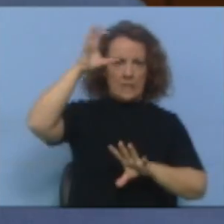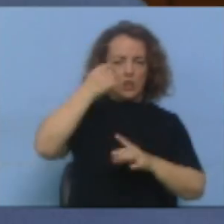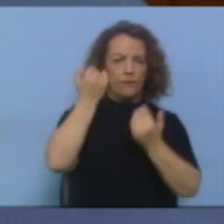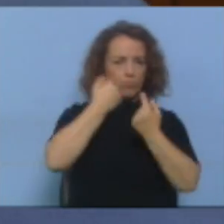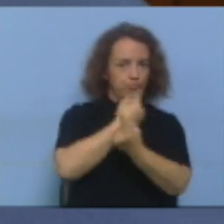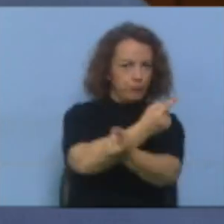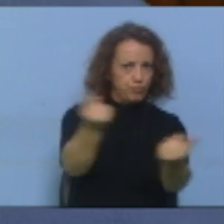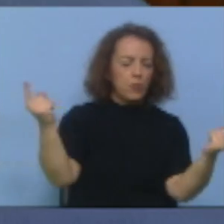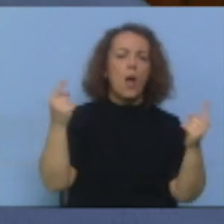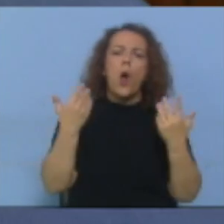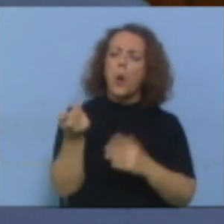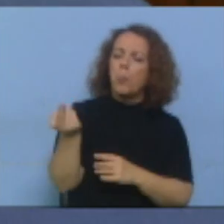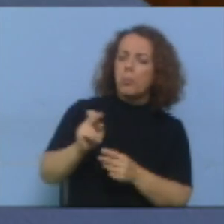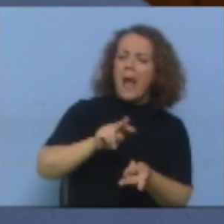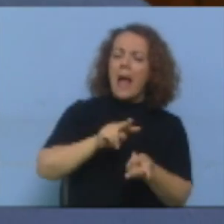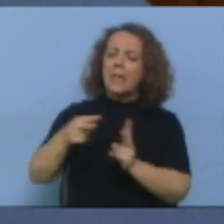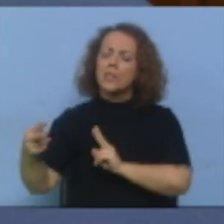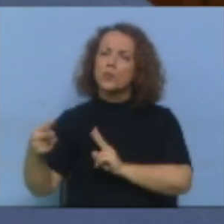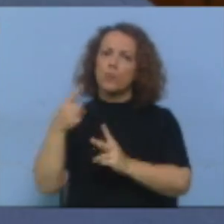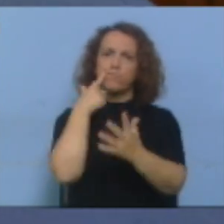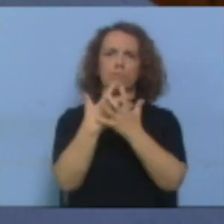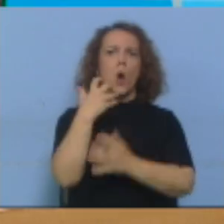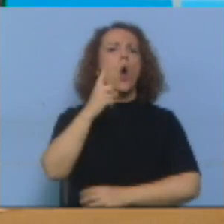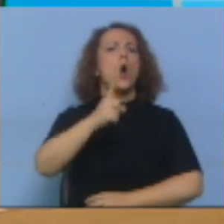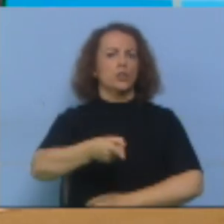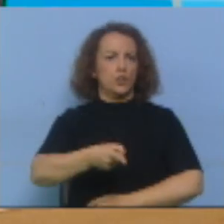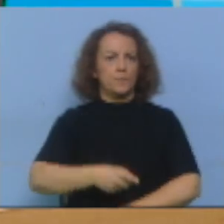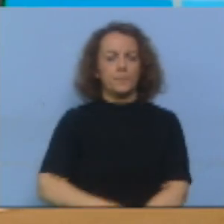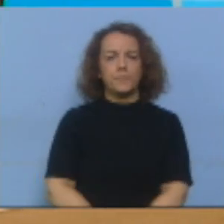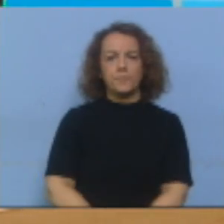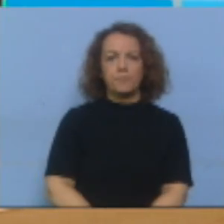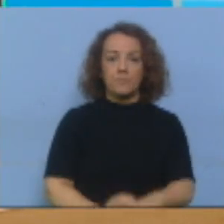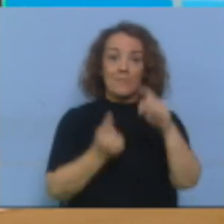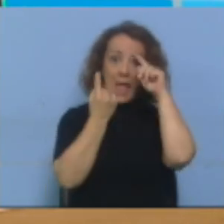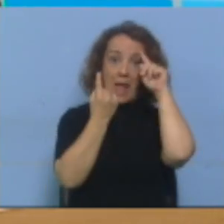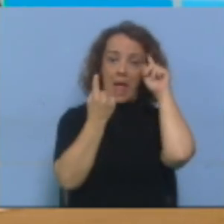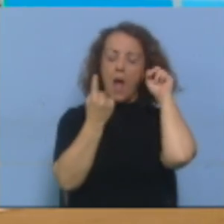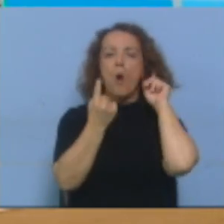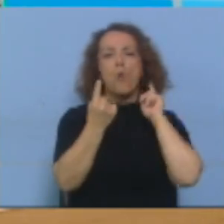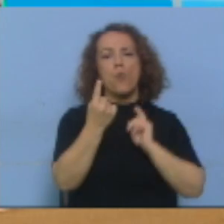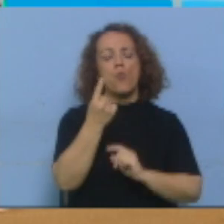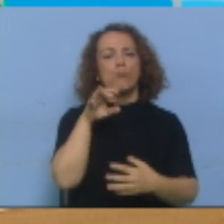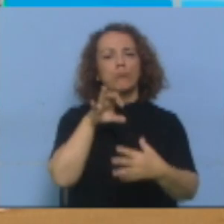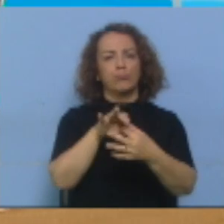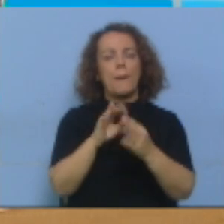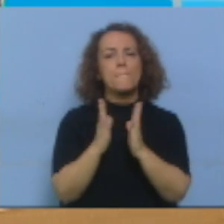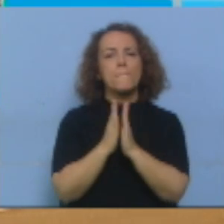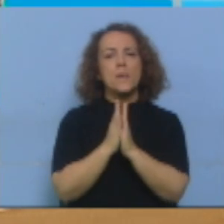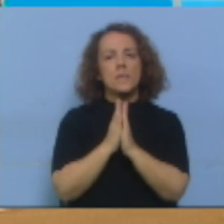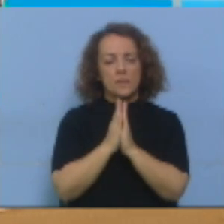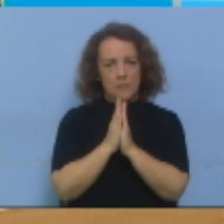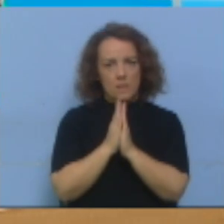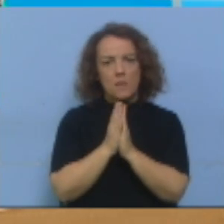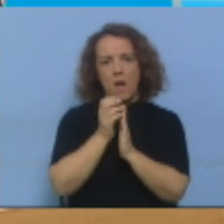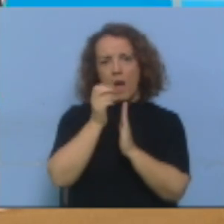alterações são introduzidas de maior? Uma delas é algo que tem a ver com a missa crismal, uma missa